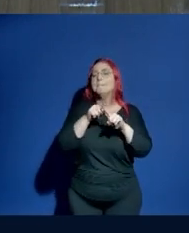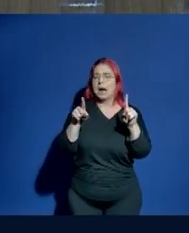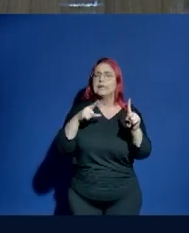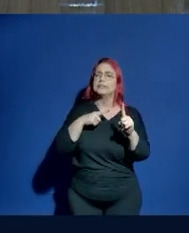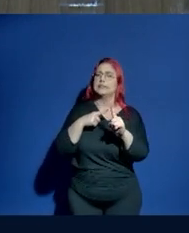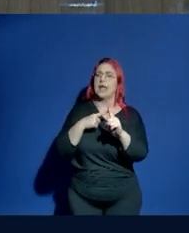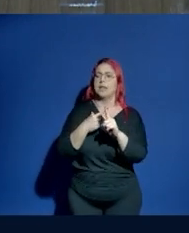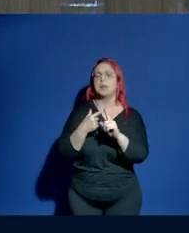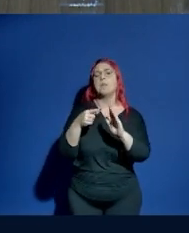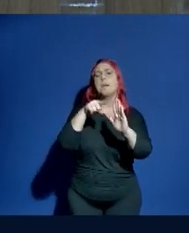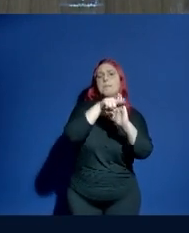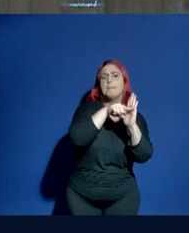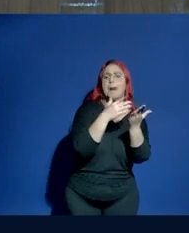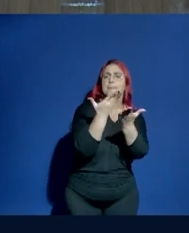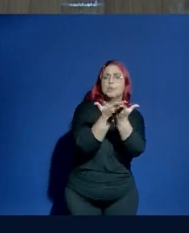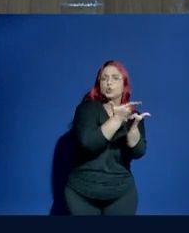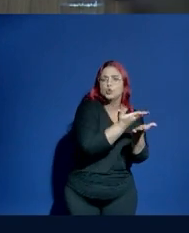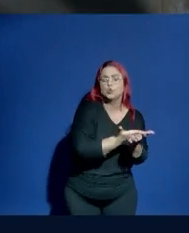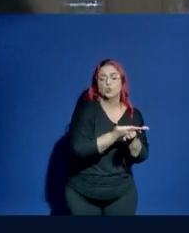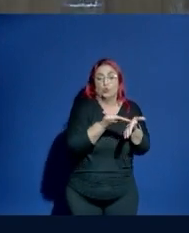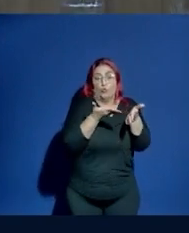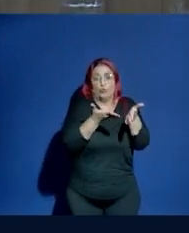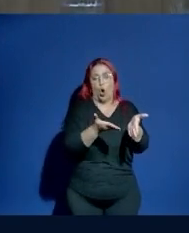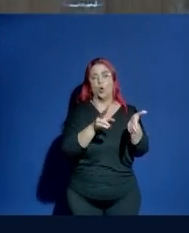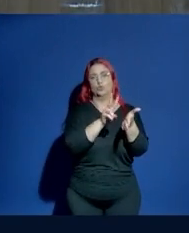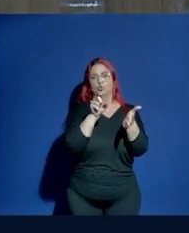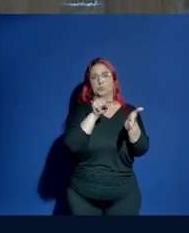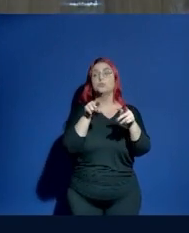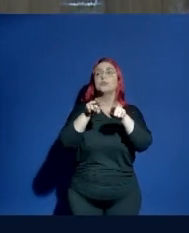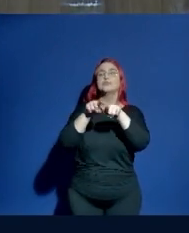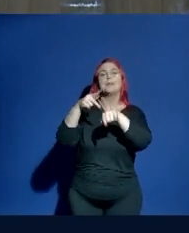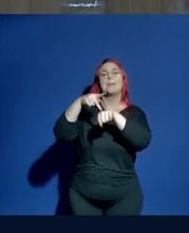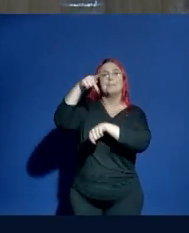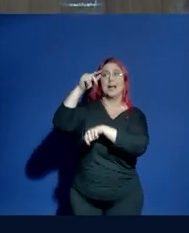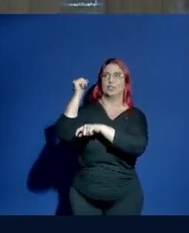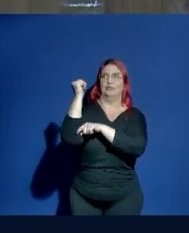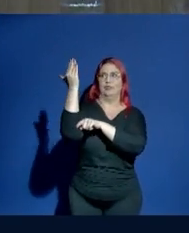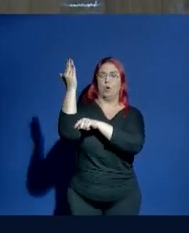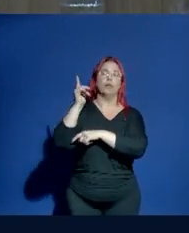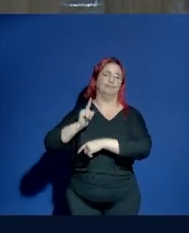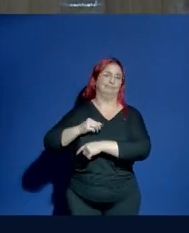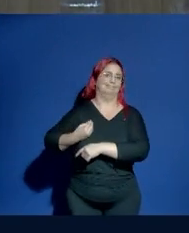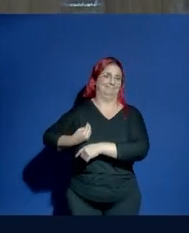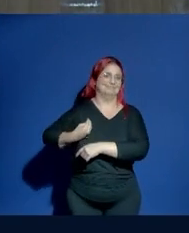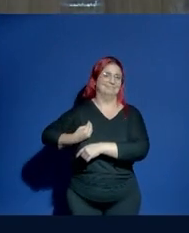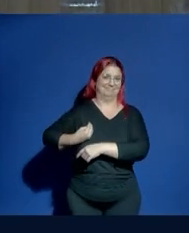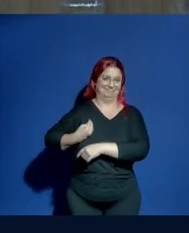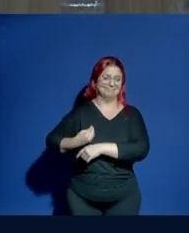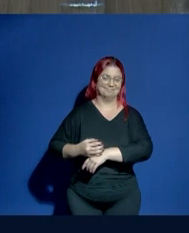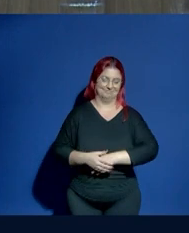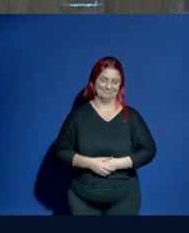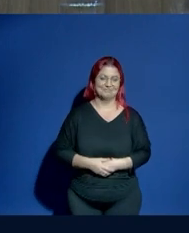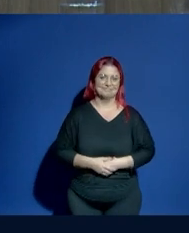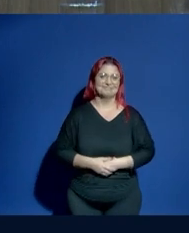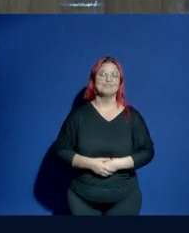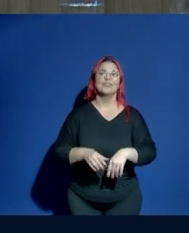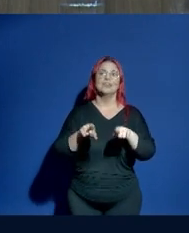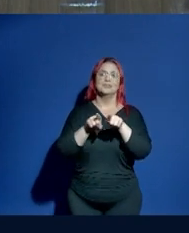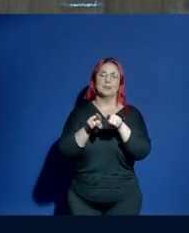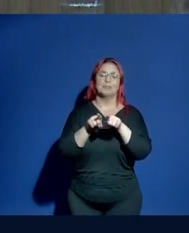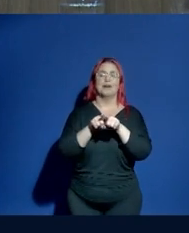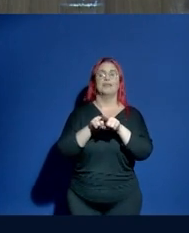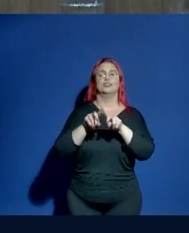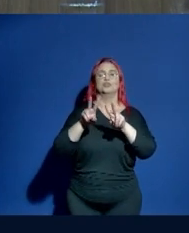realizados nessa nessa direção acho que outros países isso já acontece inclusive o crédito de